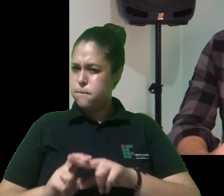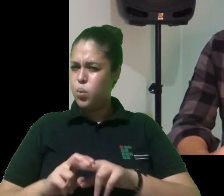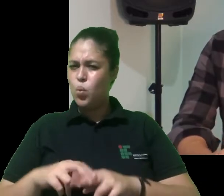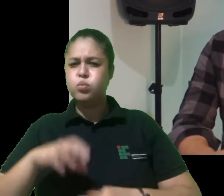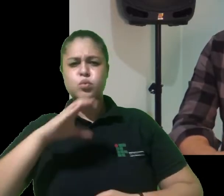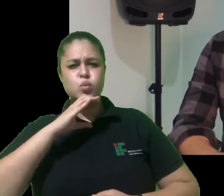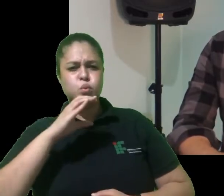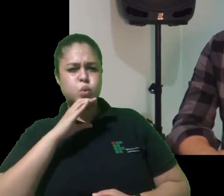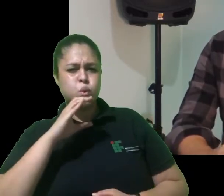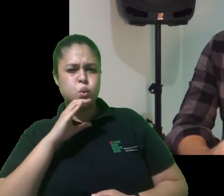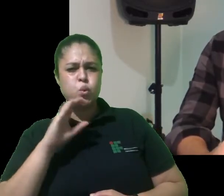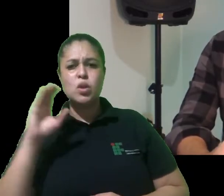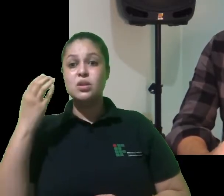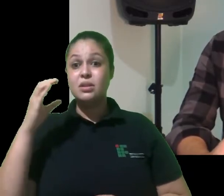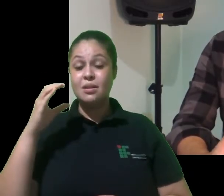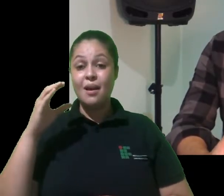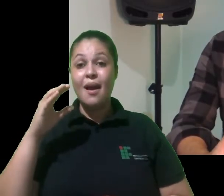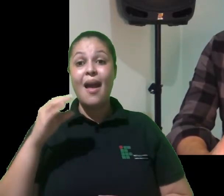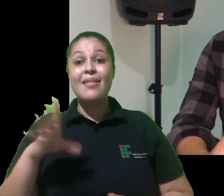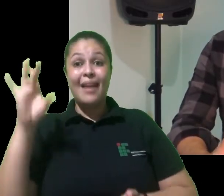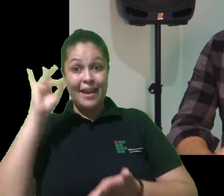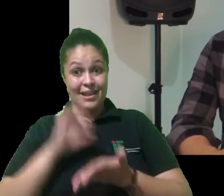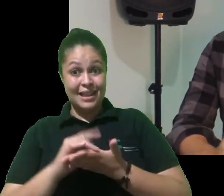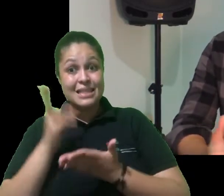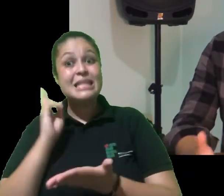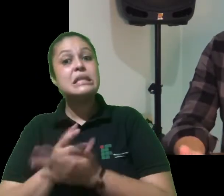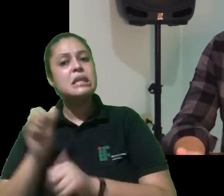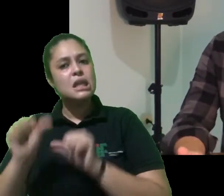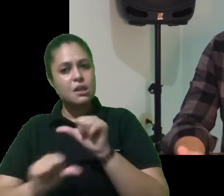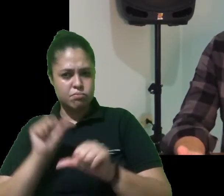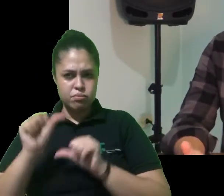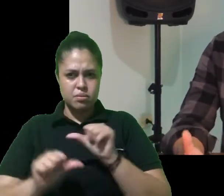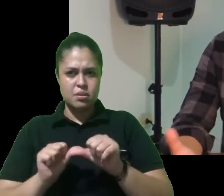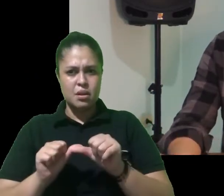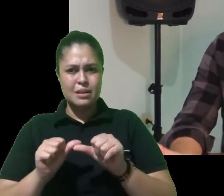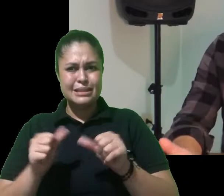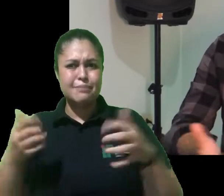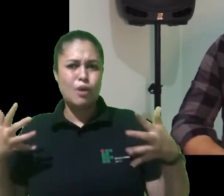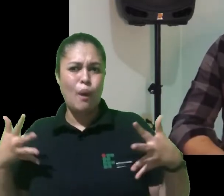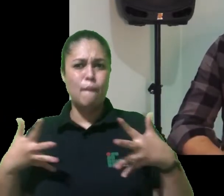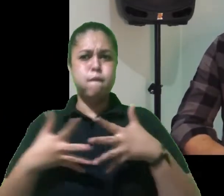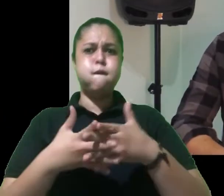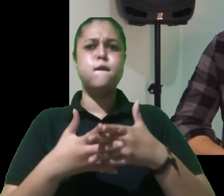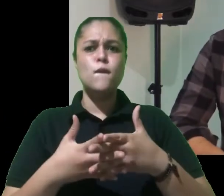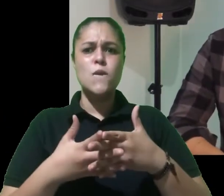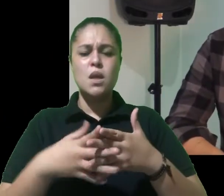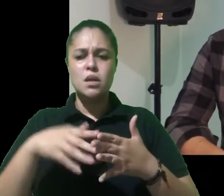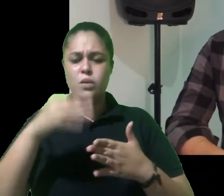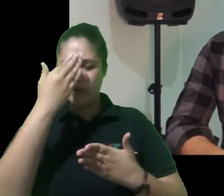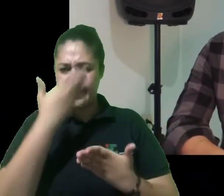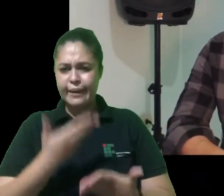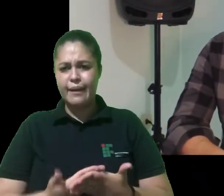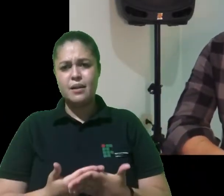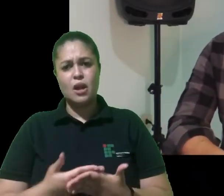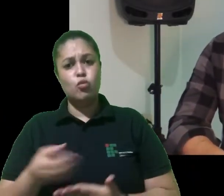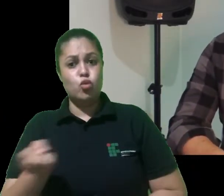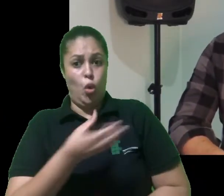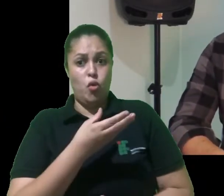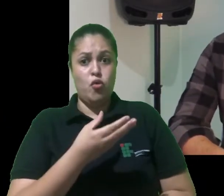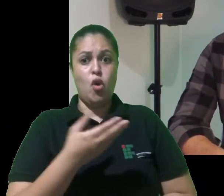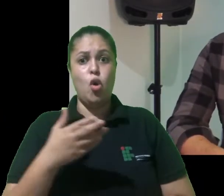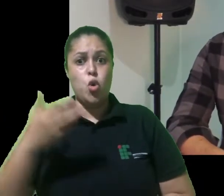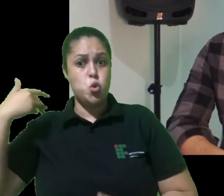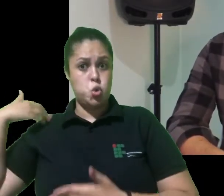Pois o conhecimento da realidade, que sempre se transforma, fatalmente se choca com crenças, às vezes